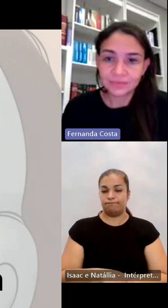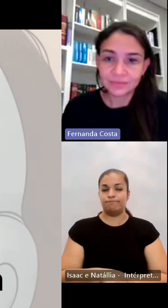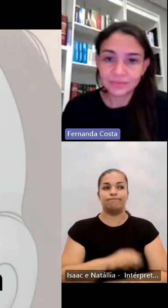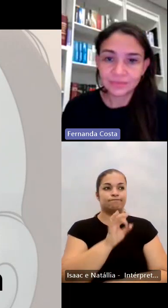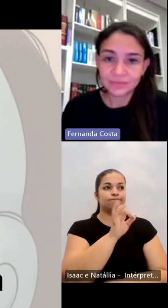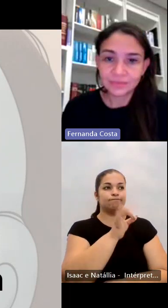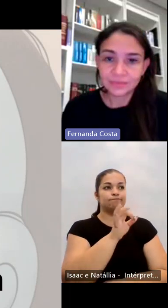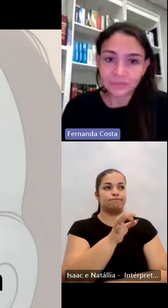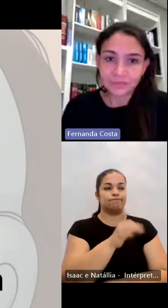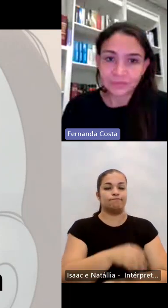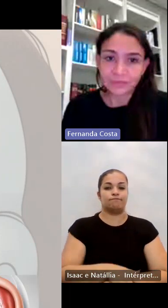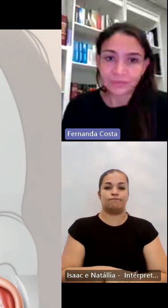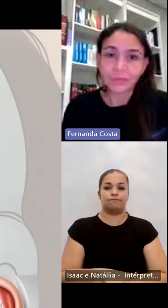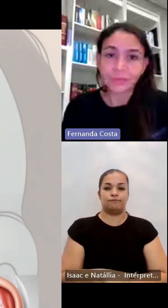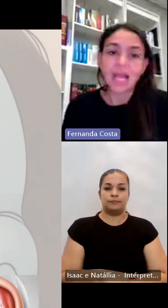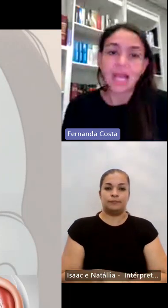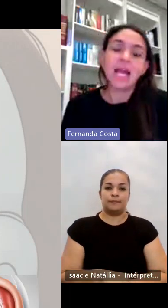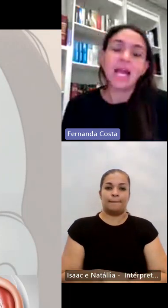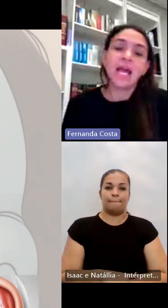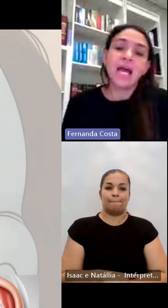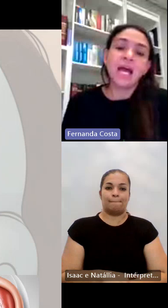Exatamente.